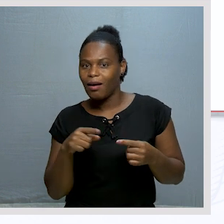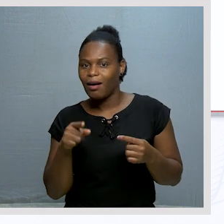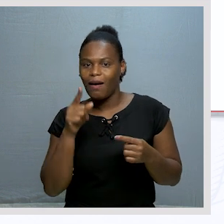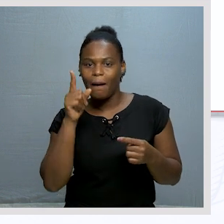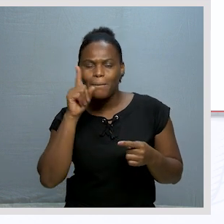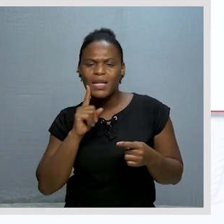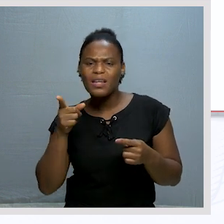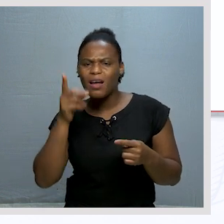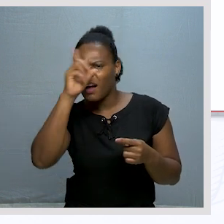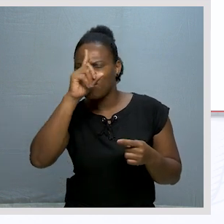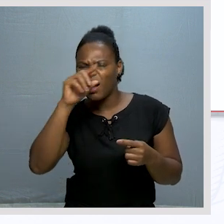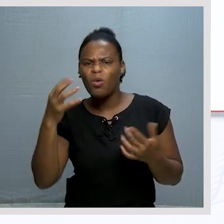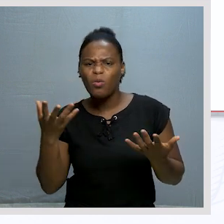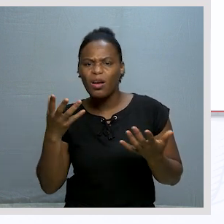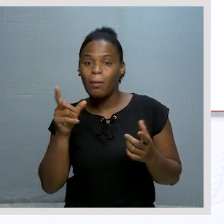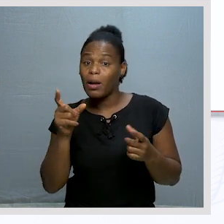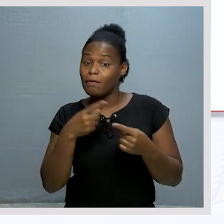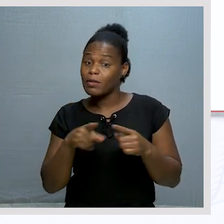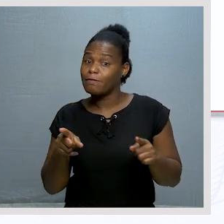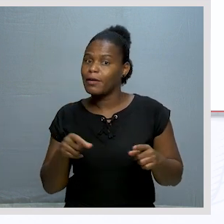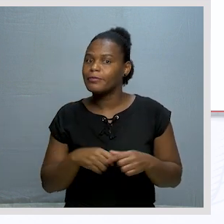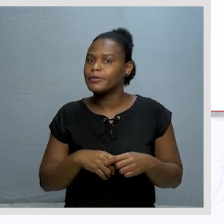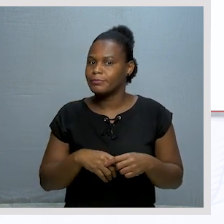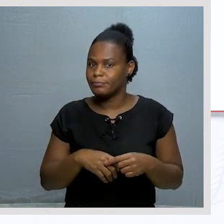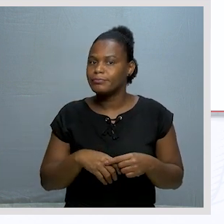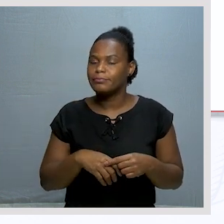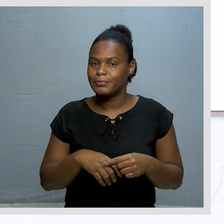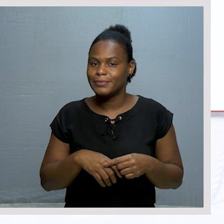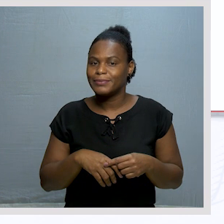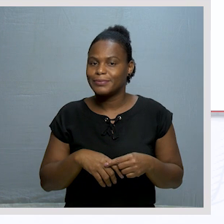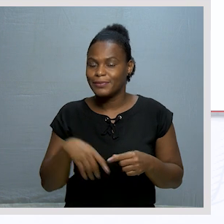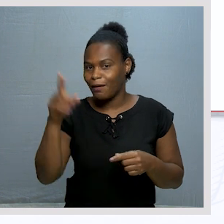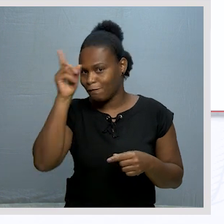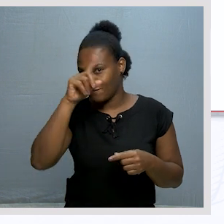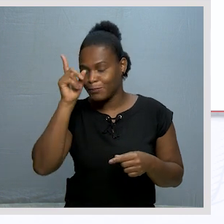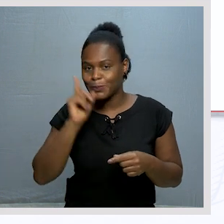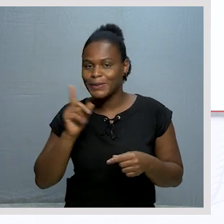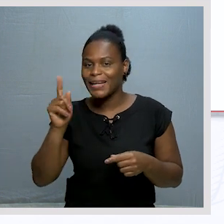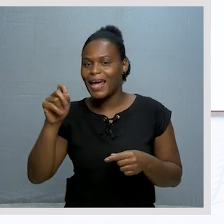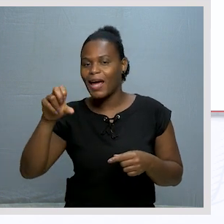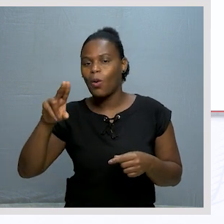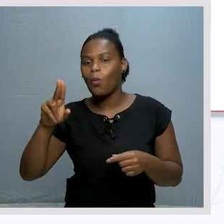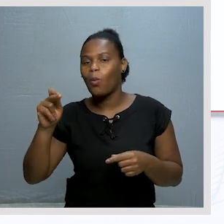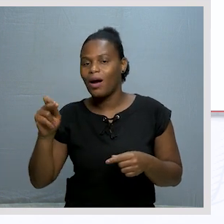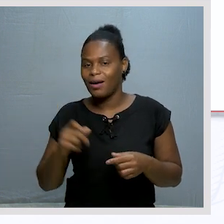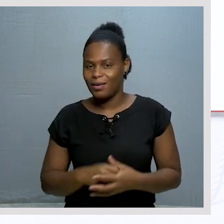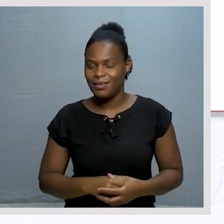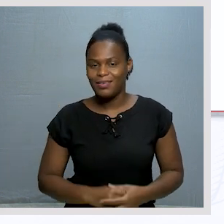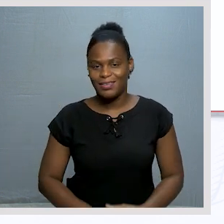formação do feminino com a palavra diferente do masculino. Cavalo, égua.